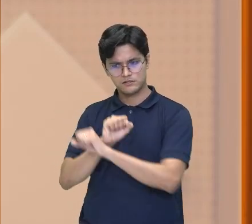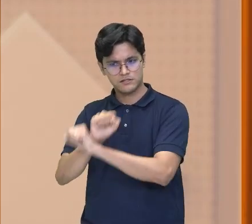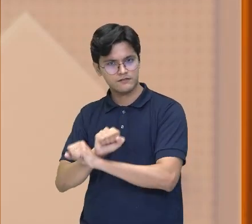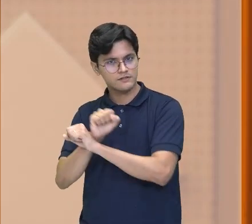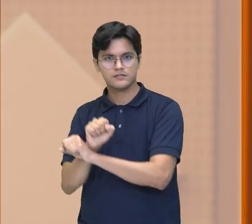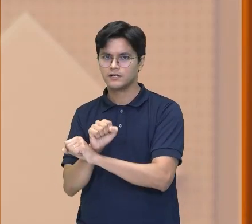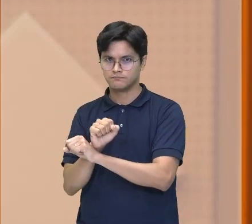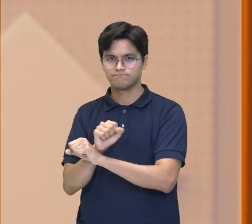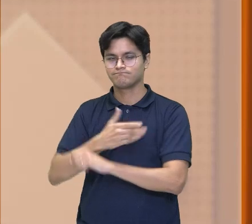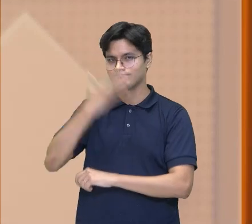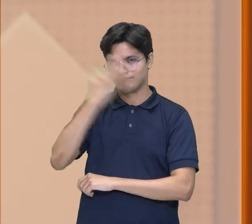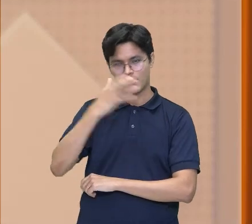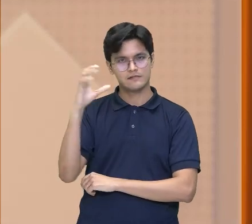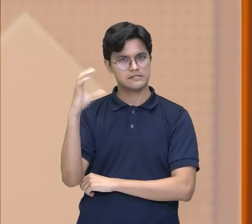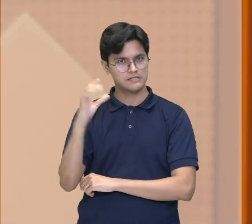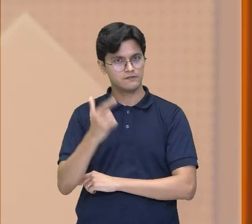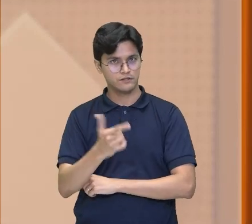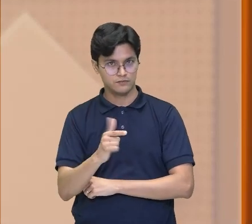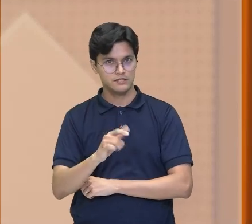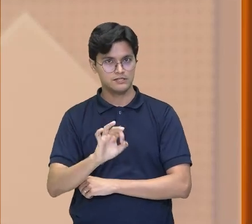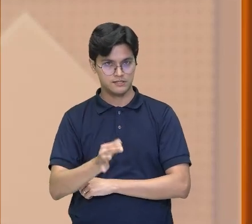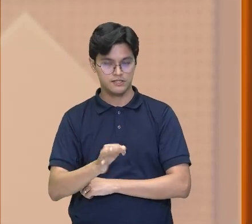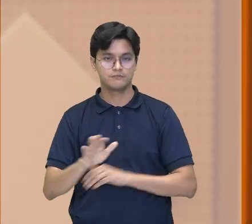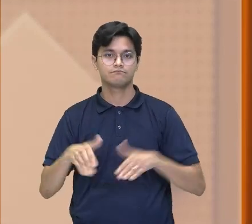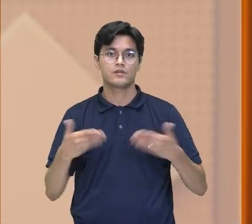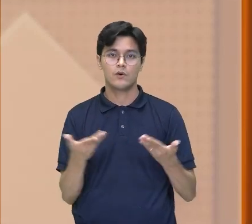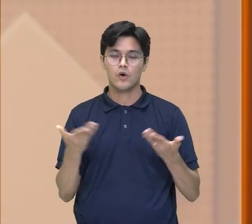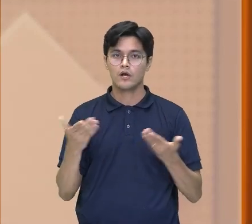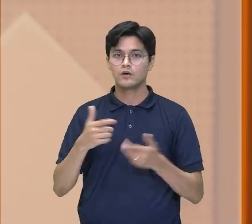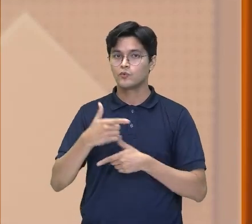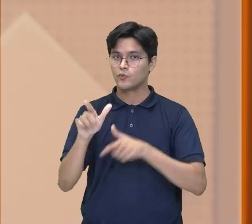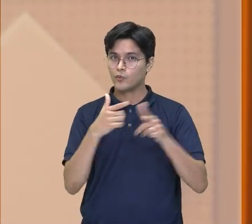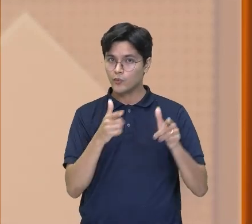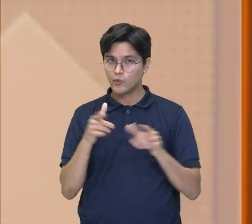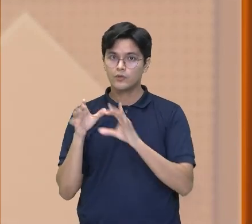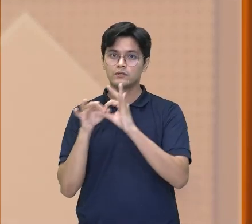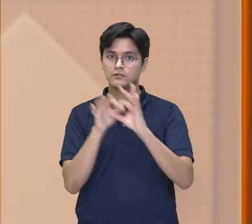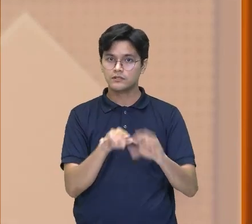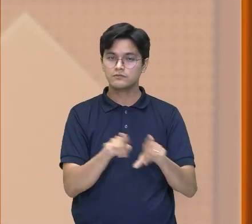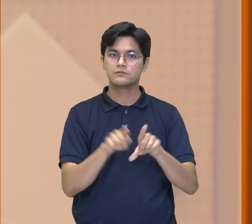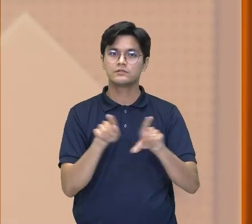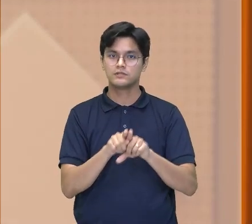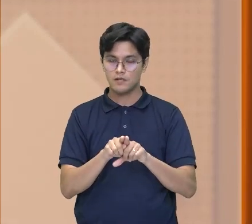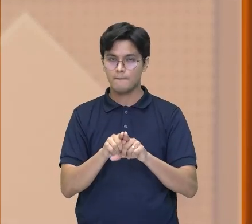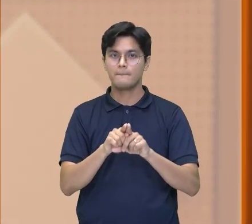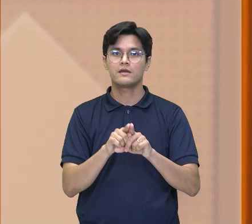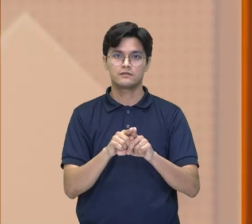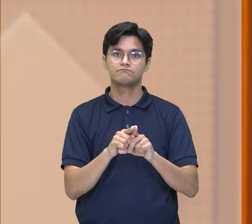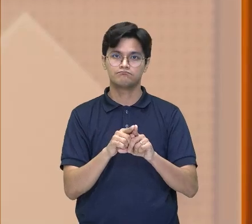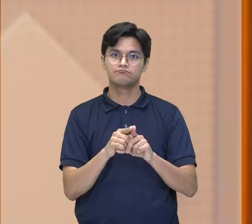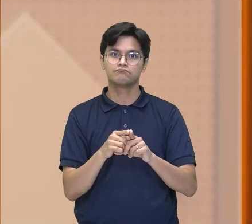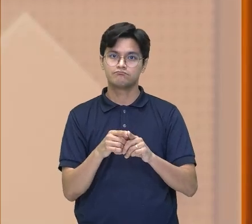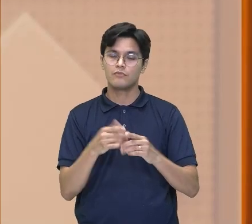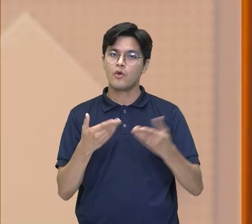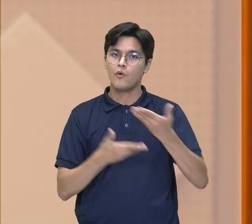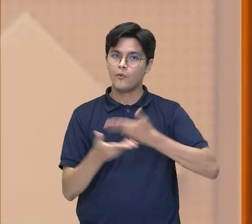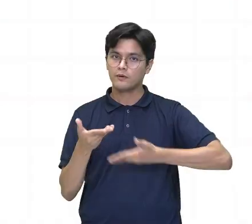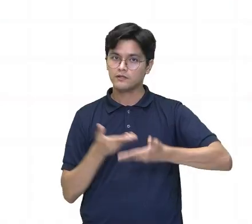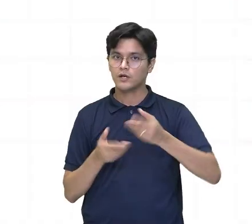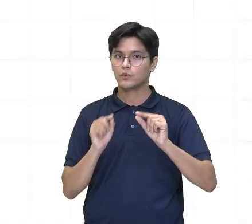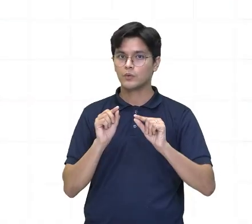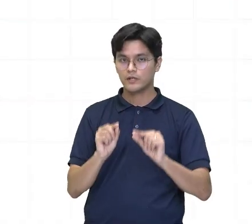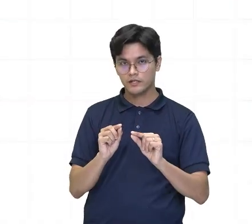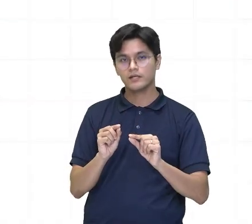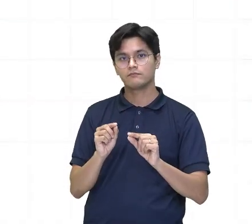Então, vamos observar também outras situações que vai fazer referência à visão dos europeus em relação aos